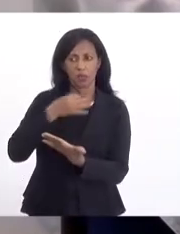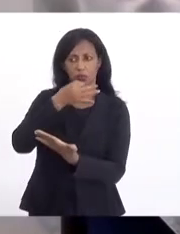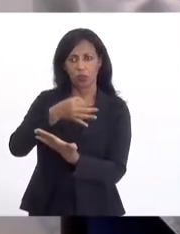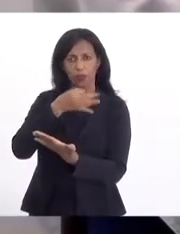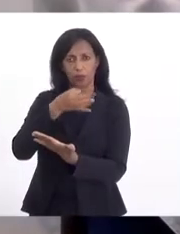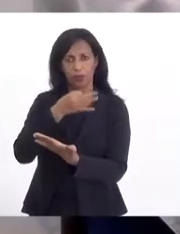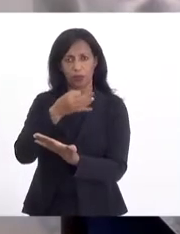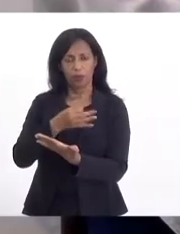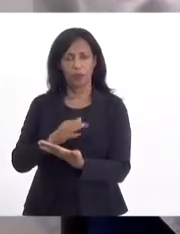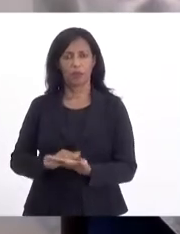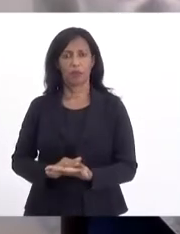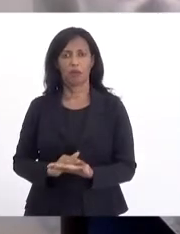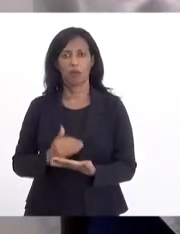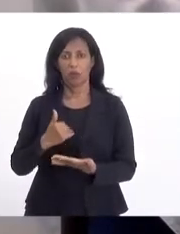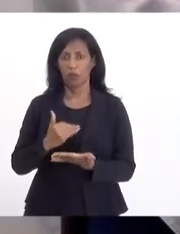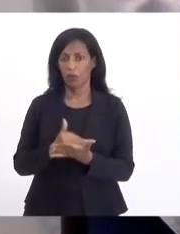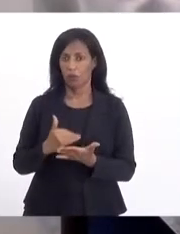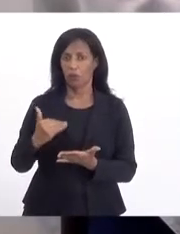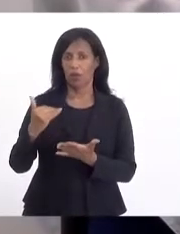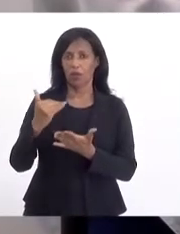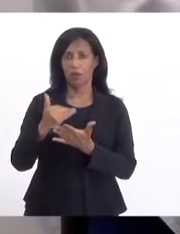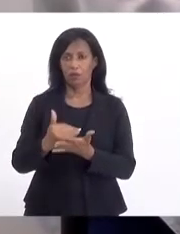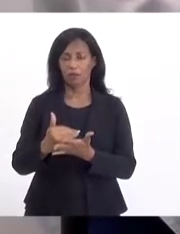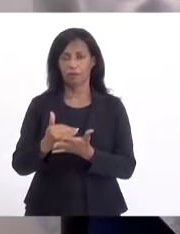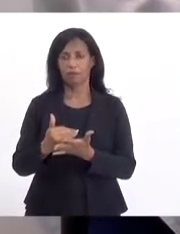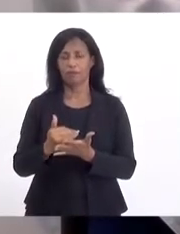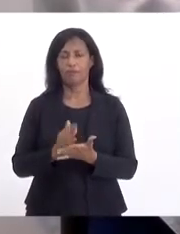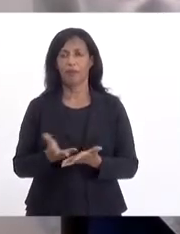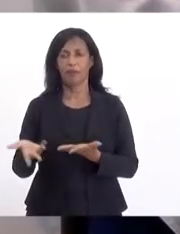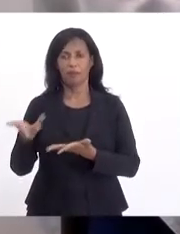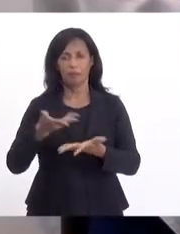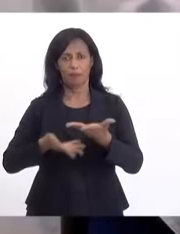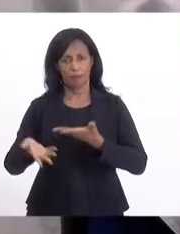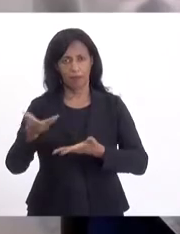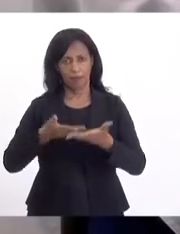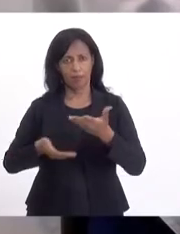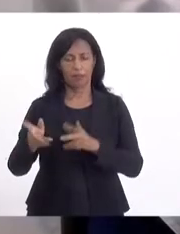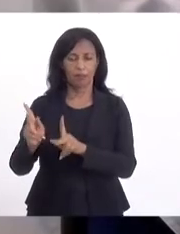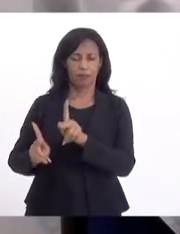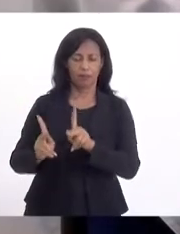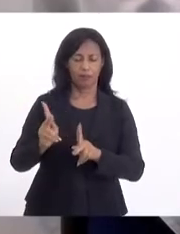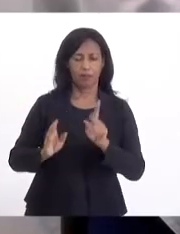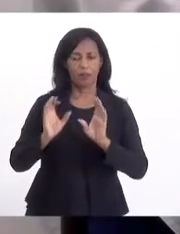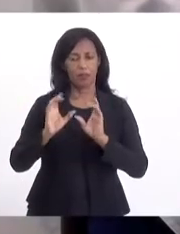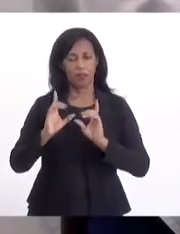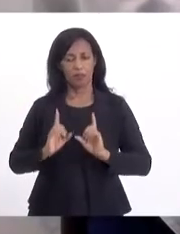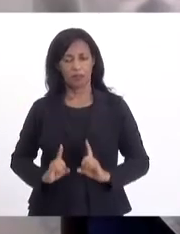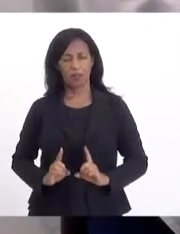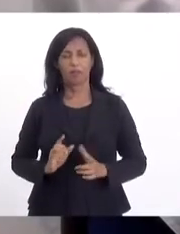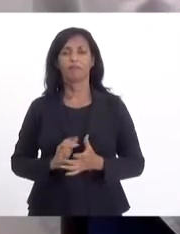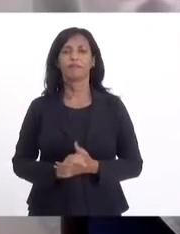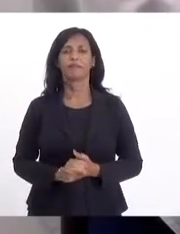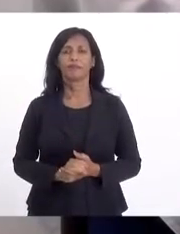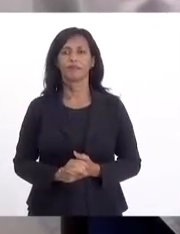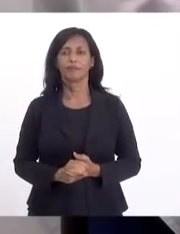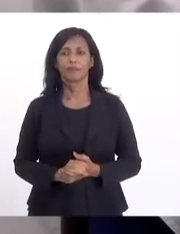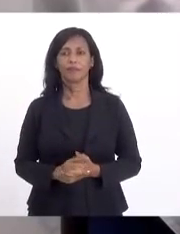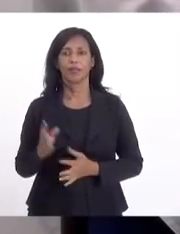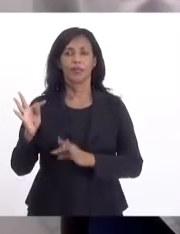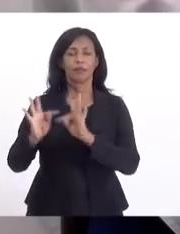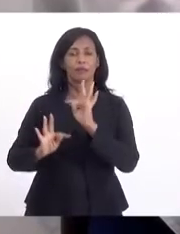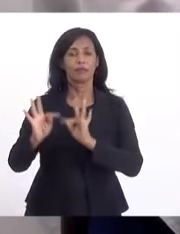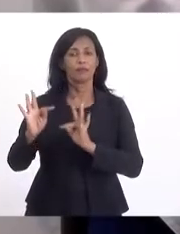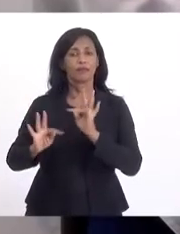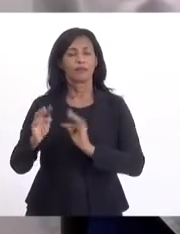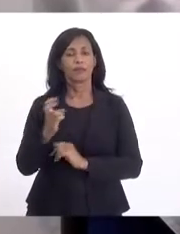levanta, eu vou acrescentar como se dará a participação popular, a questão da cidadania, da conectividade, da